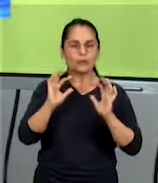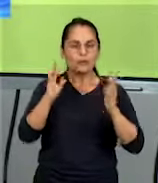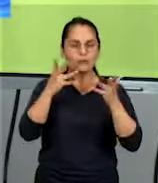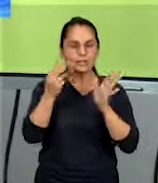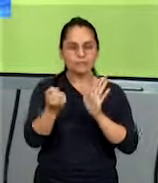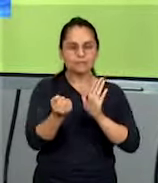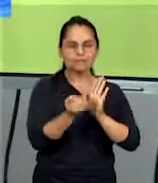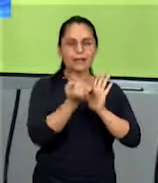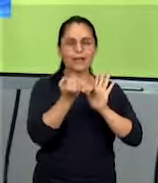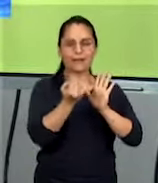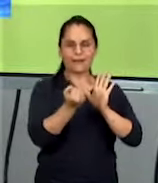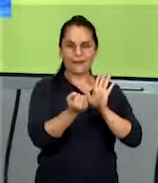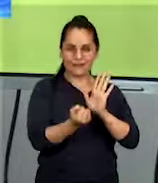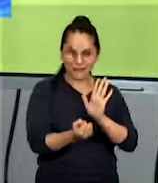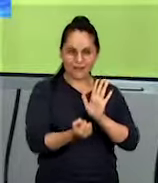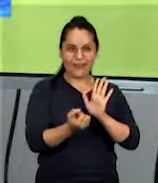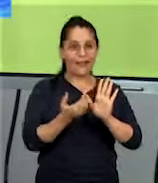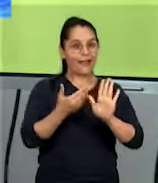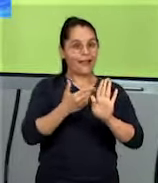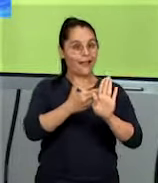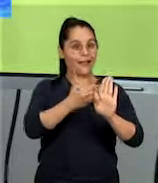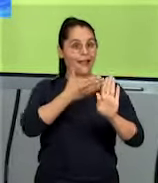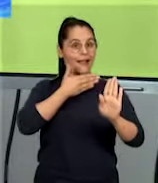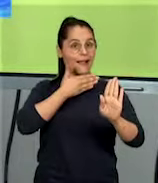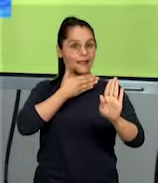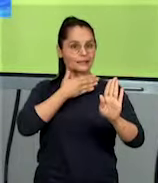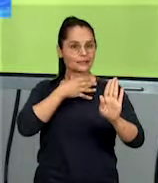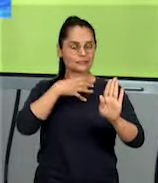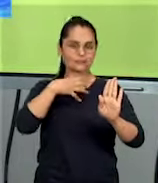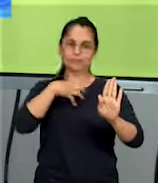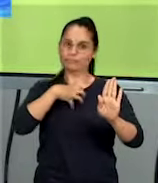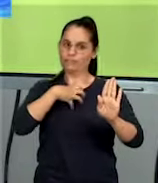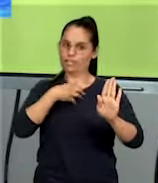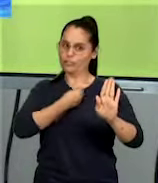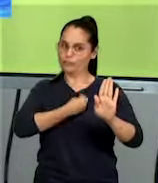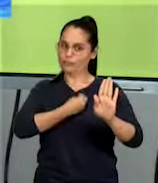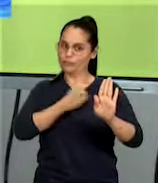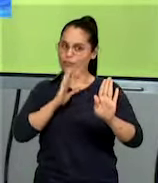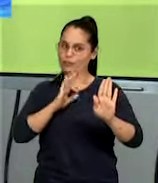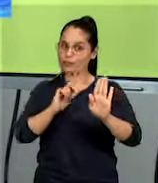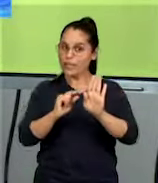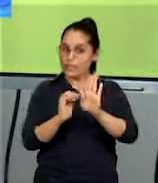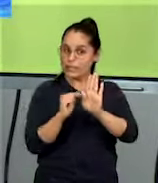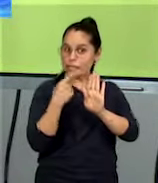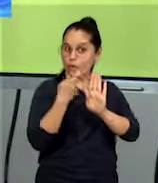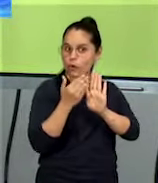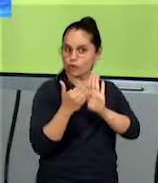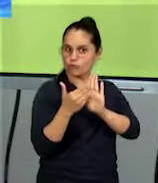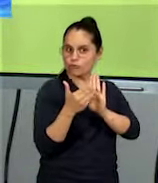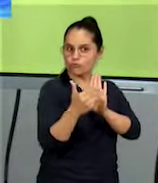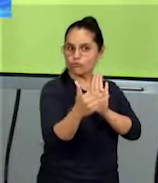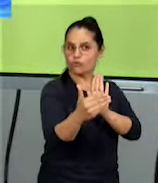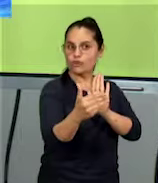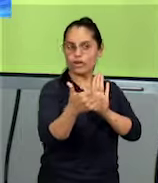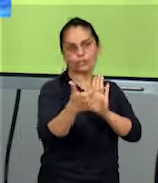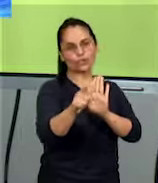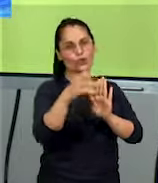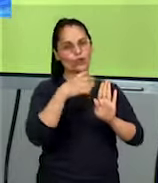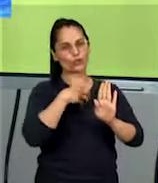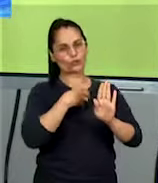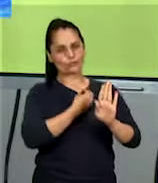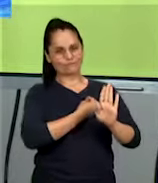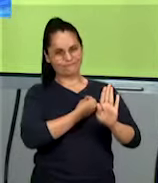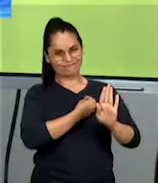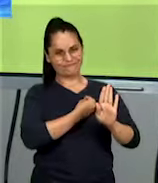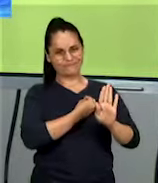marca que antes dela a pessoa vivia de uma forma e depois dela vai passar a viver de outra. Por